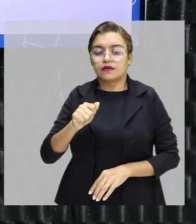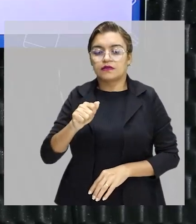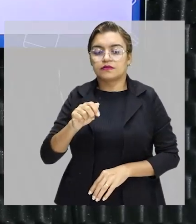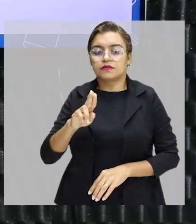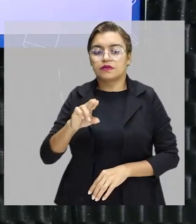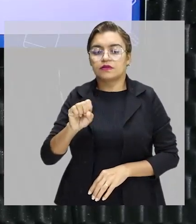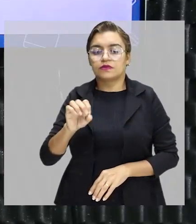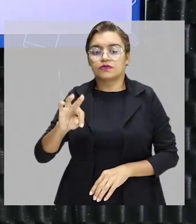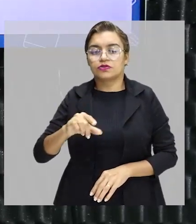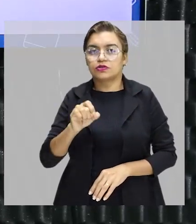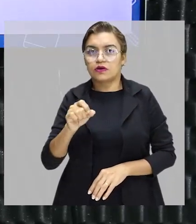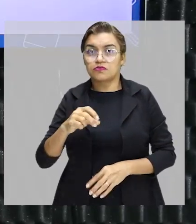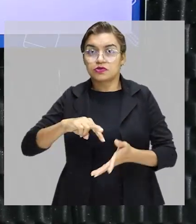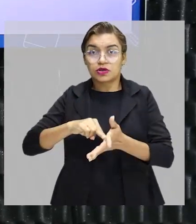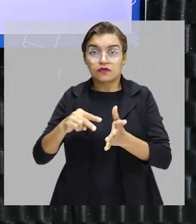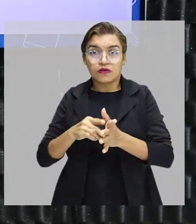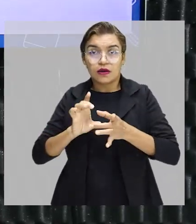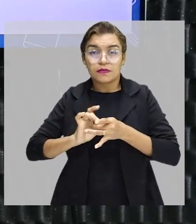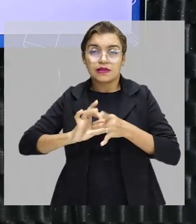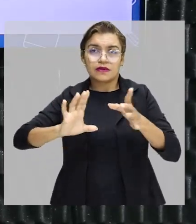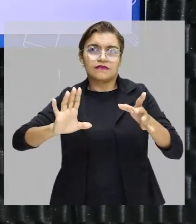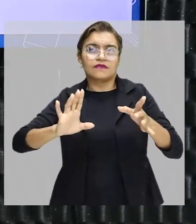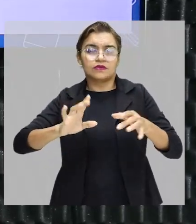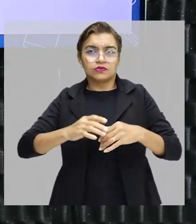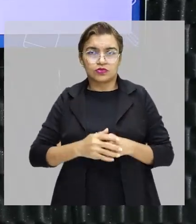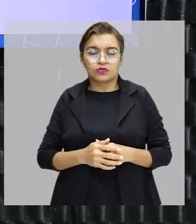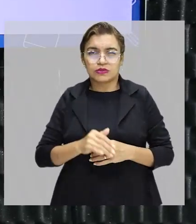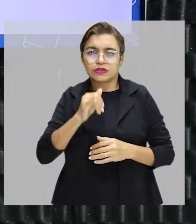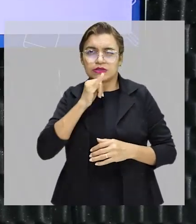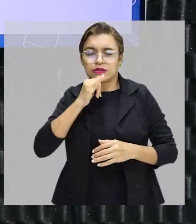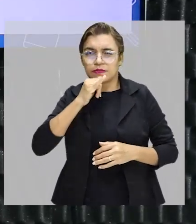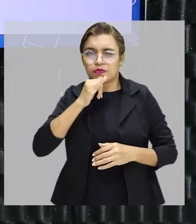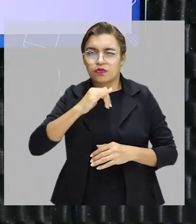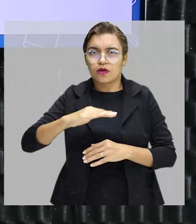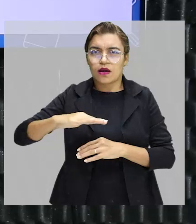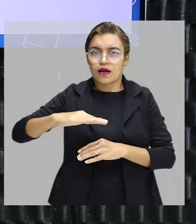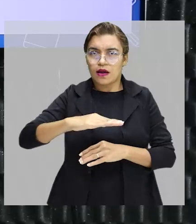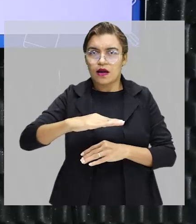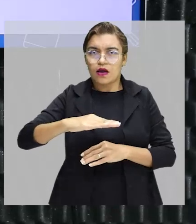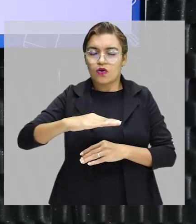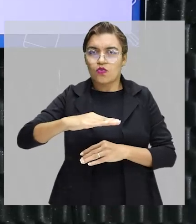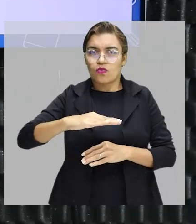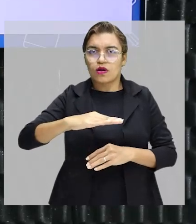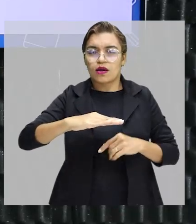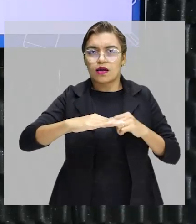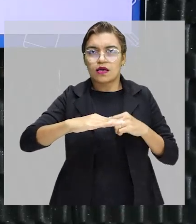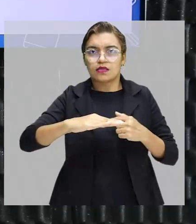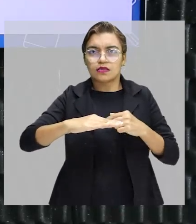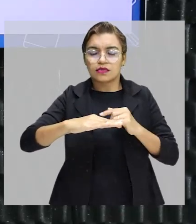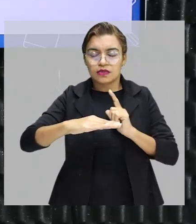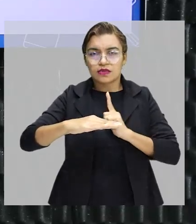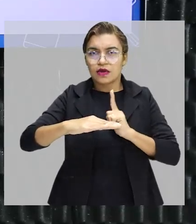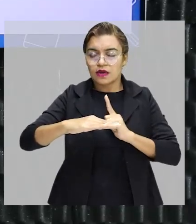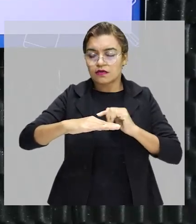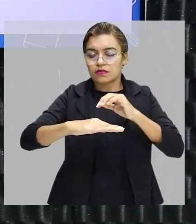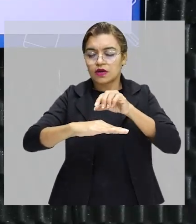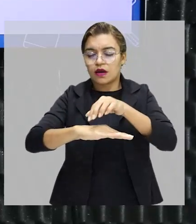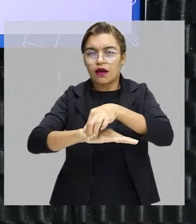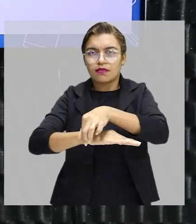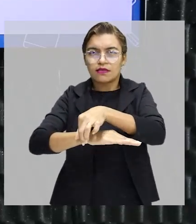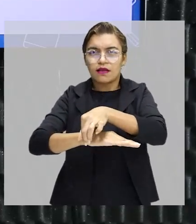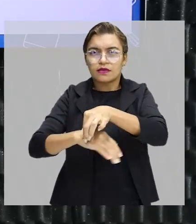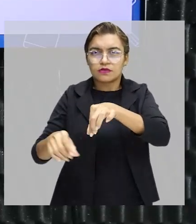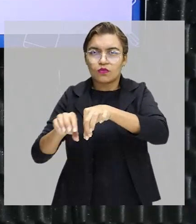parte final do veículo, né? No escapamento. E ali não acontece a reação de combustão.